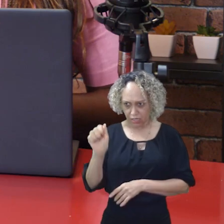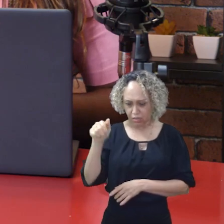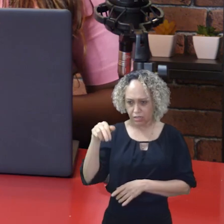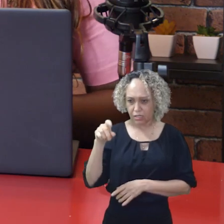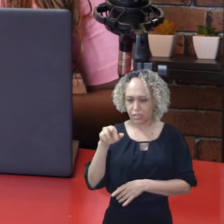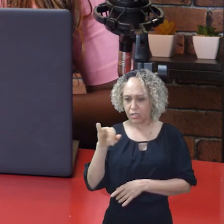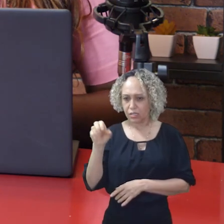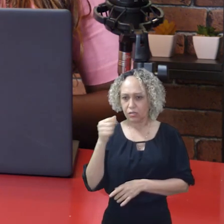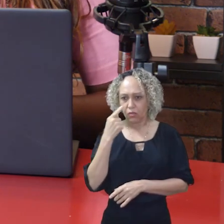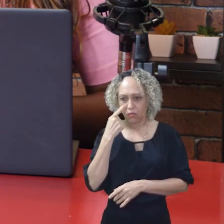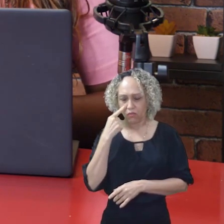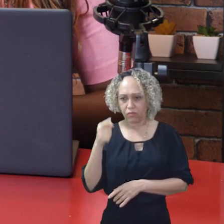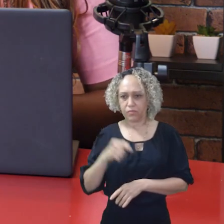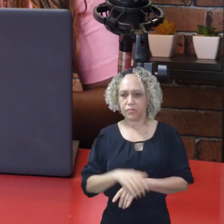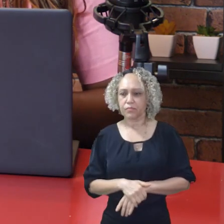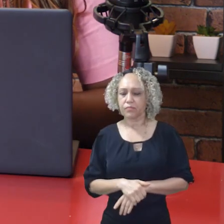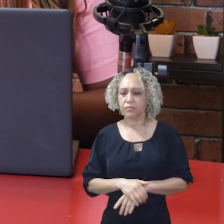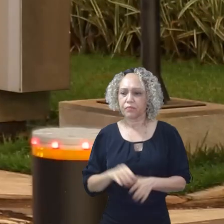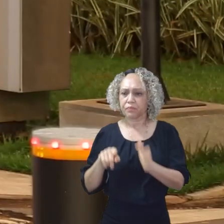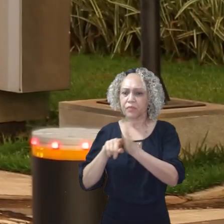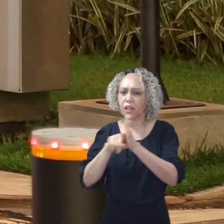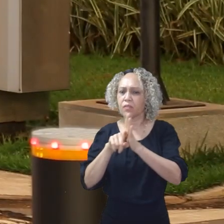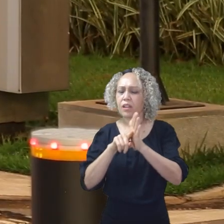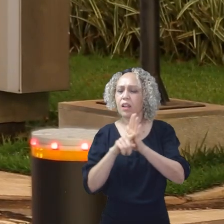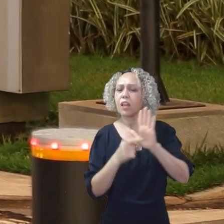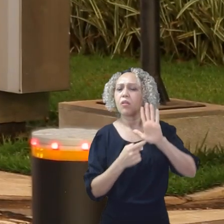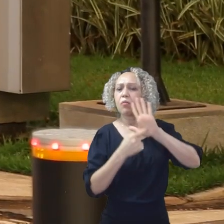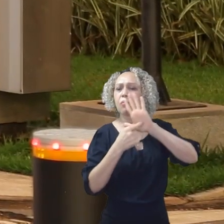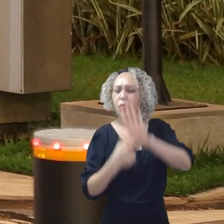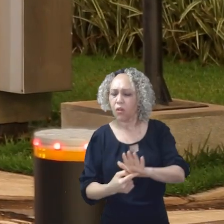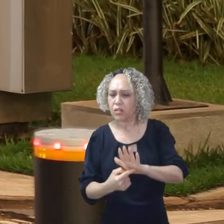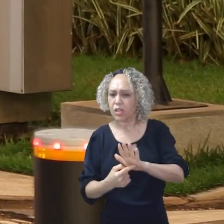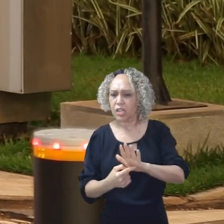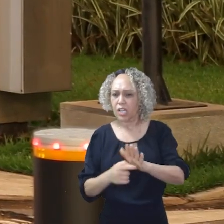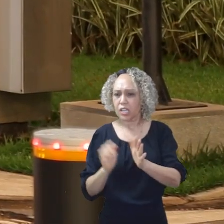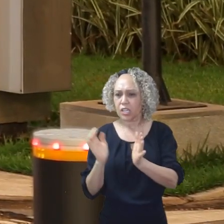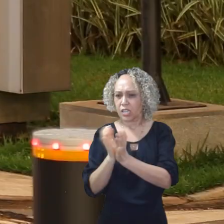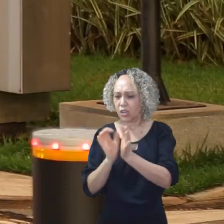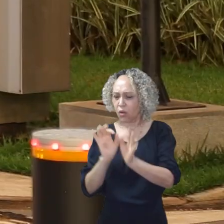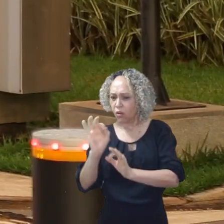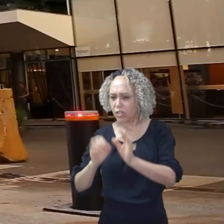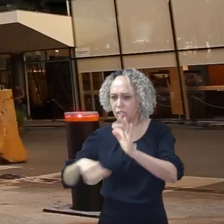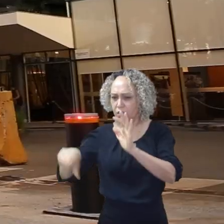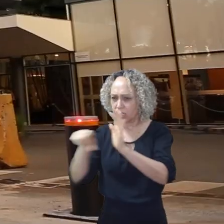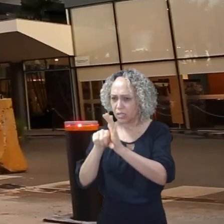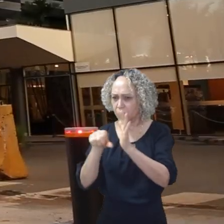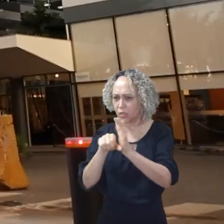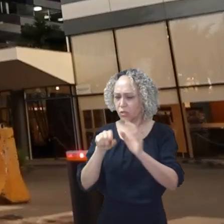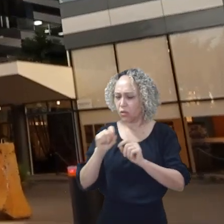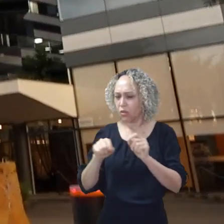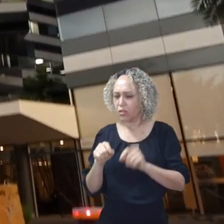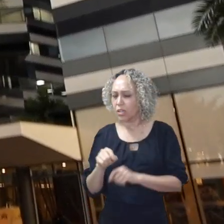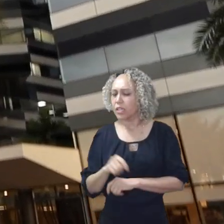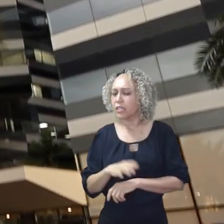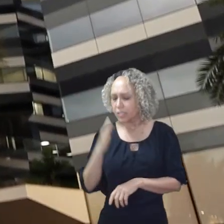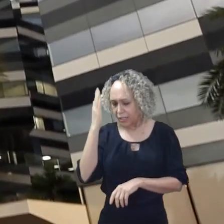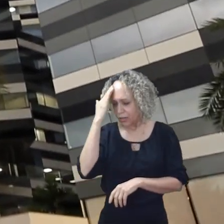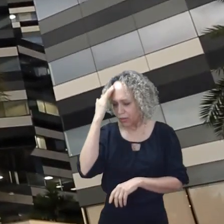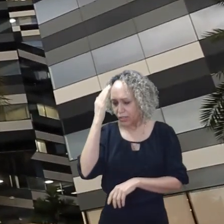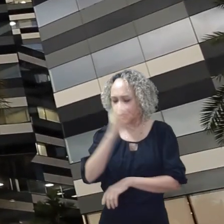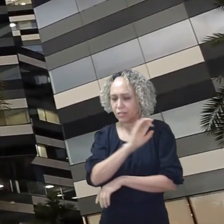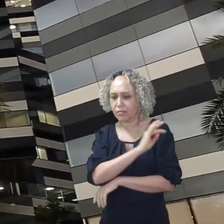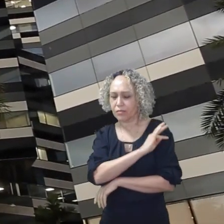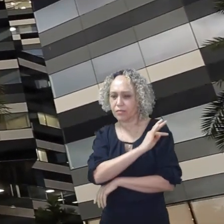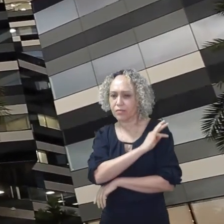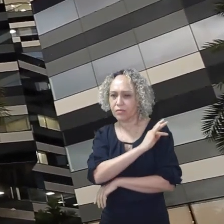reportagem de Anderson Andrade. As investigações apontam que a organização criminosa se utilizou do elevado nível de